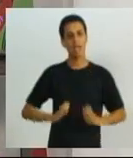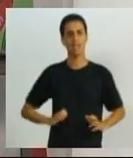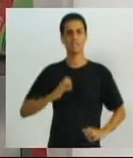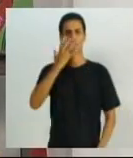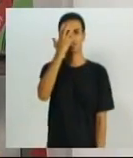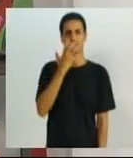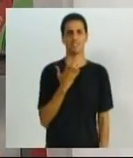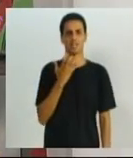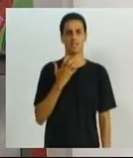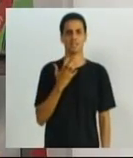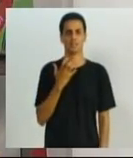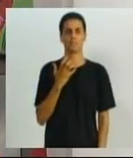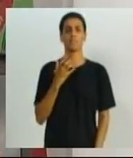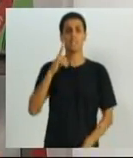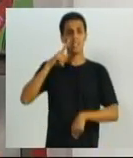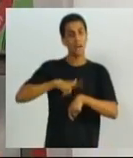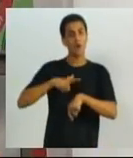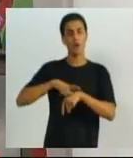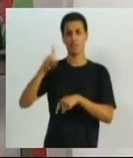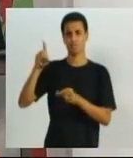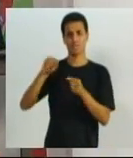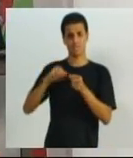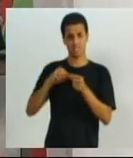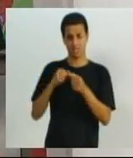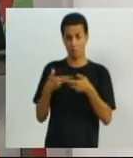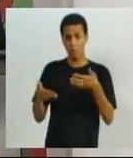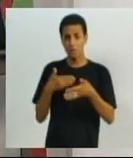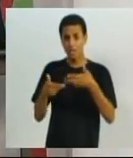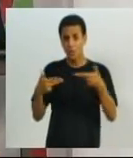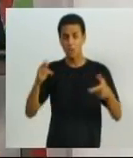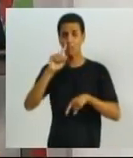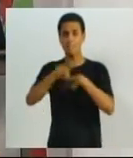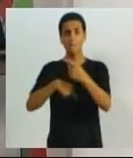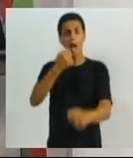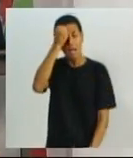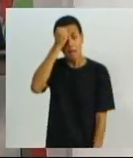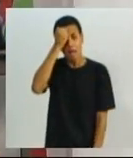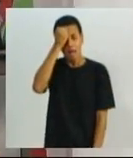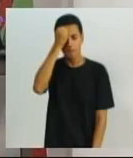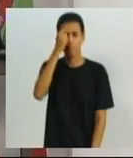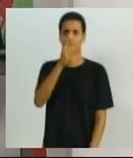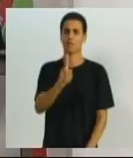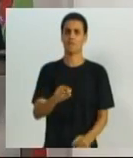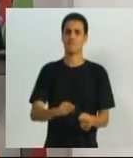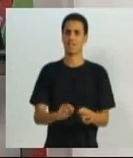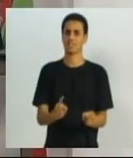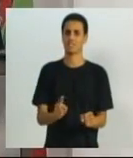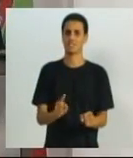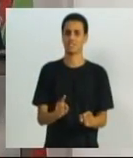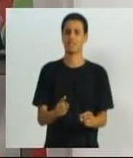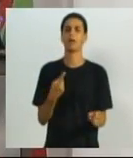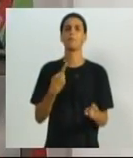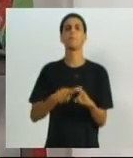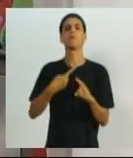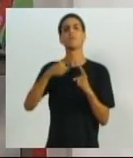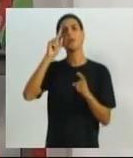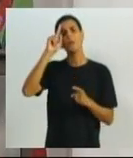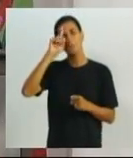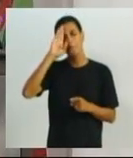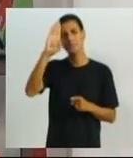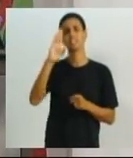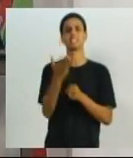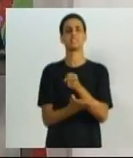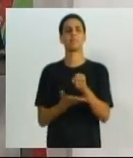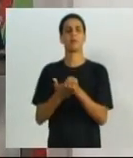E quando você for fazer alguma coisa que você venha se arrepender depois, não faça. Não faça, porque é o princípio mínimo e básico